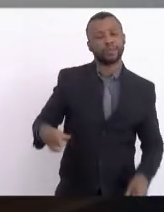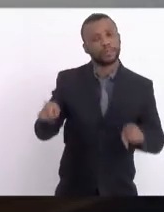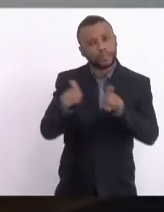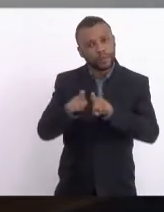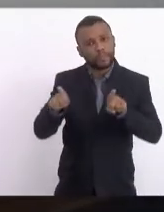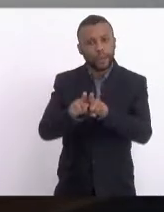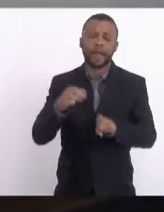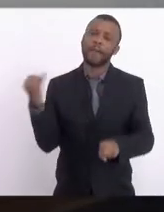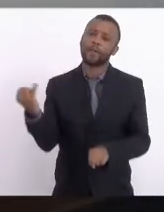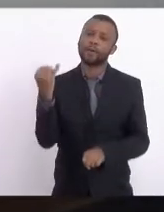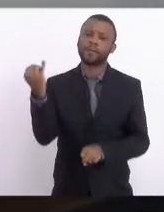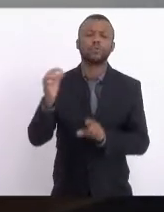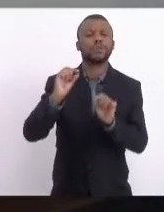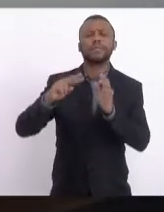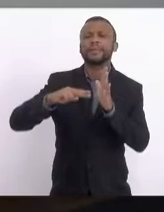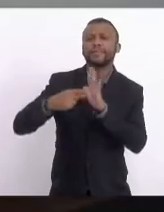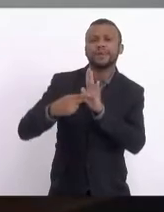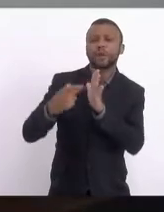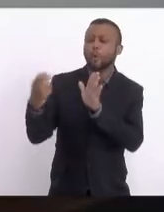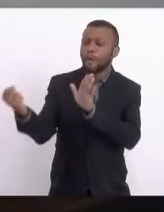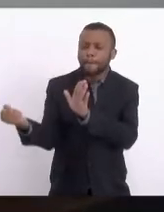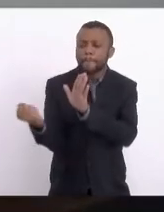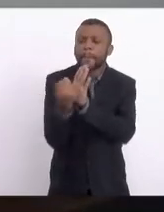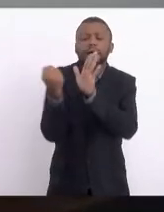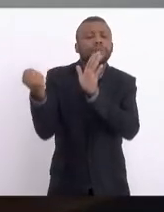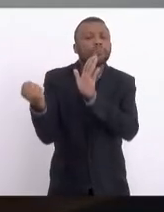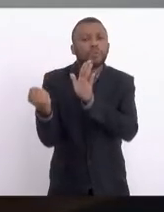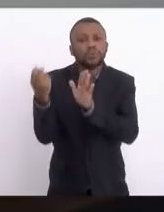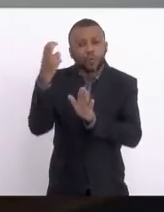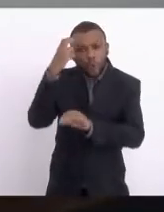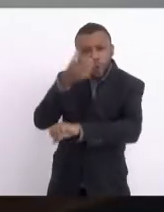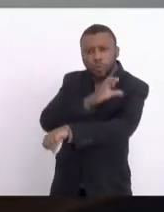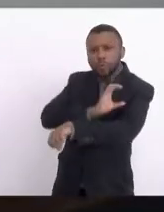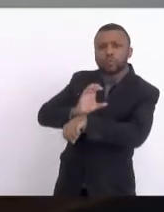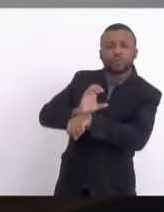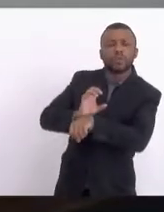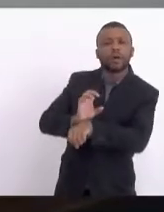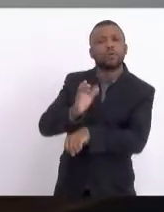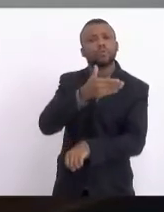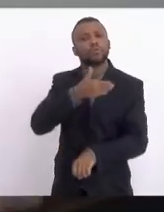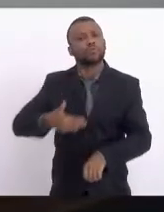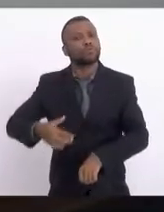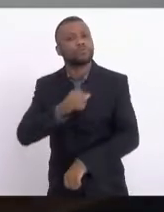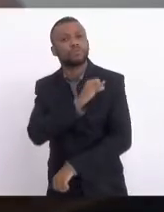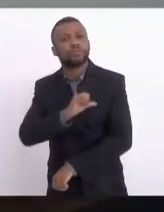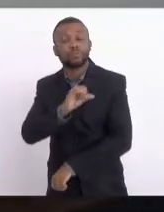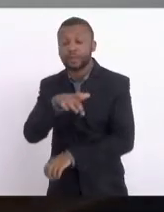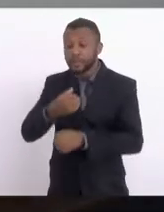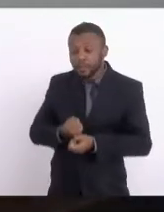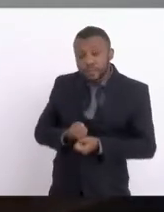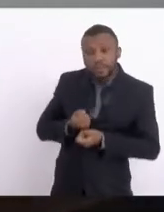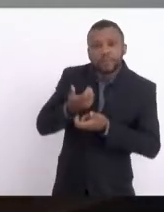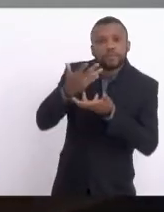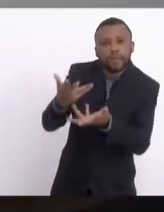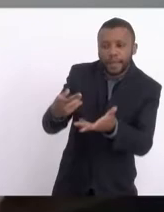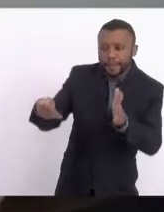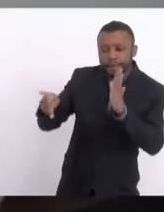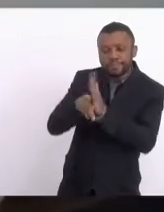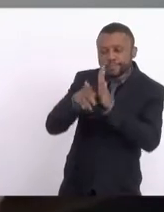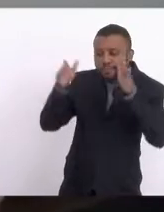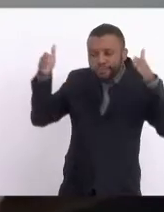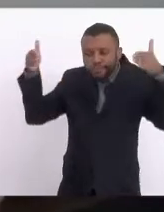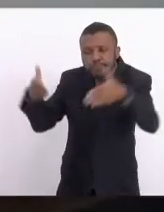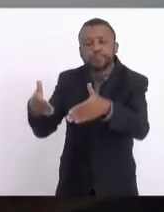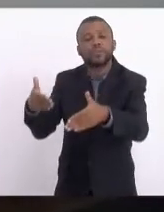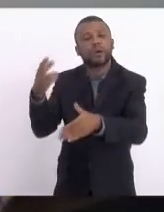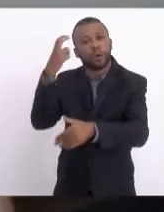Mônica? O que é o patrimônio cultural do Estado? É aquilo que expressa genuinamente uma tradição cultural que tem origem,